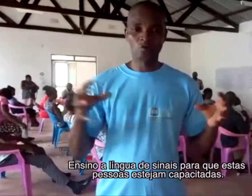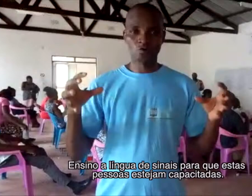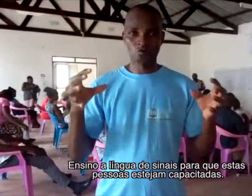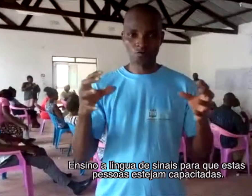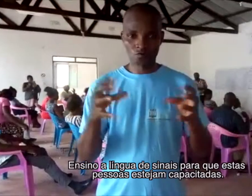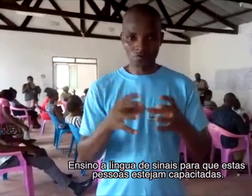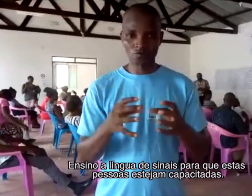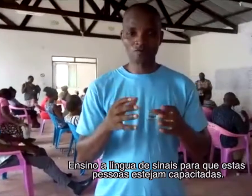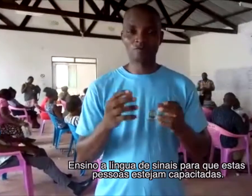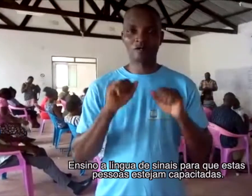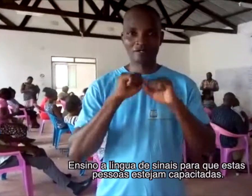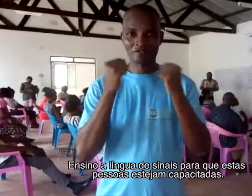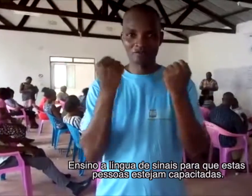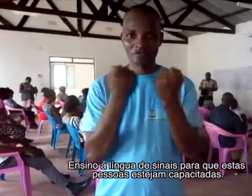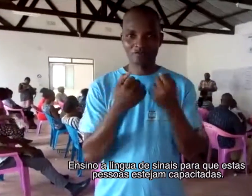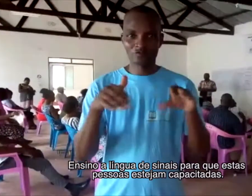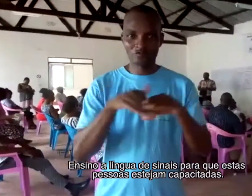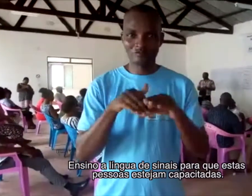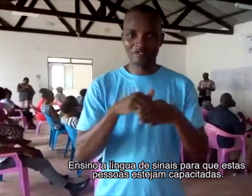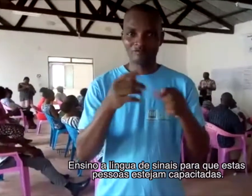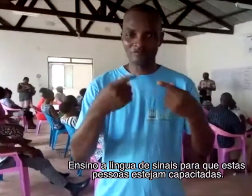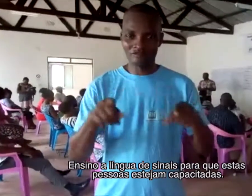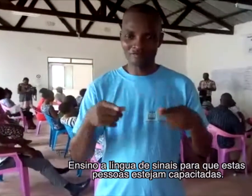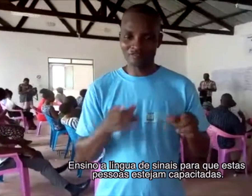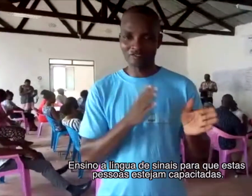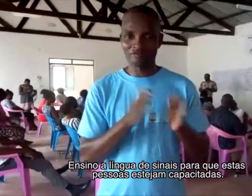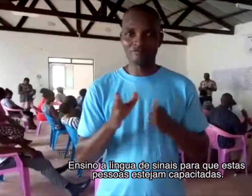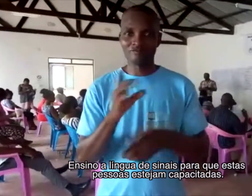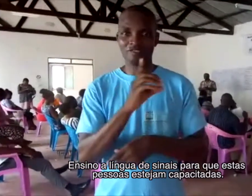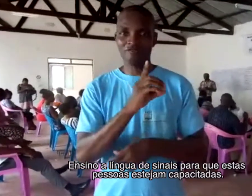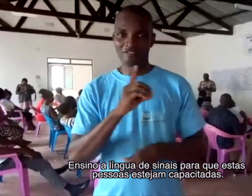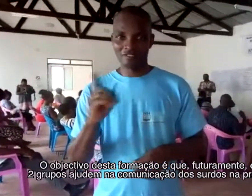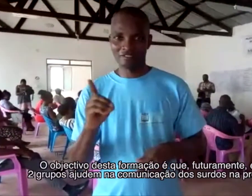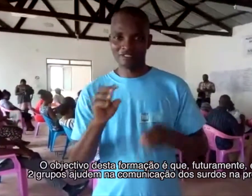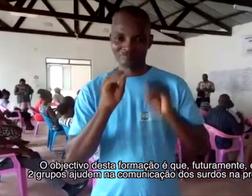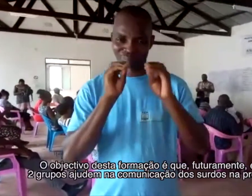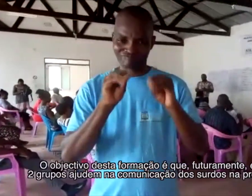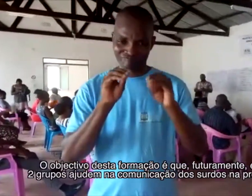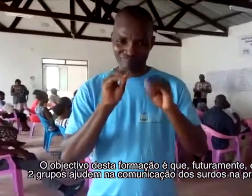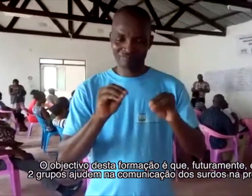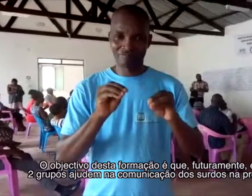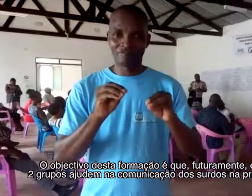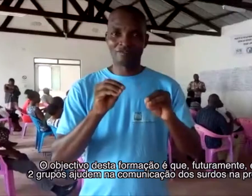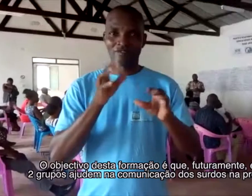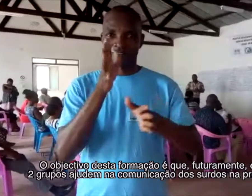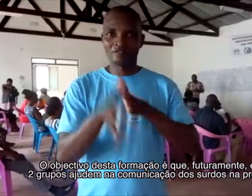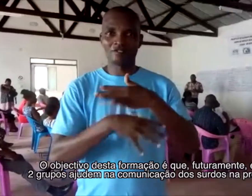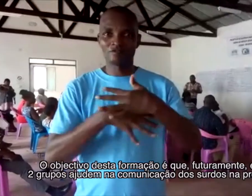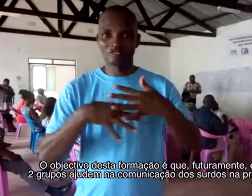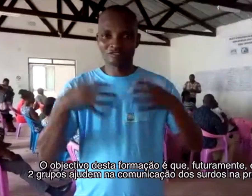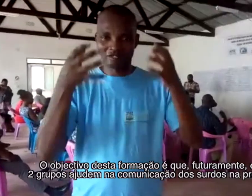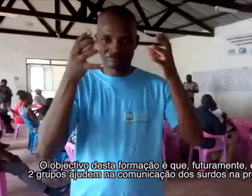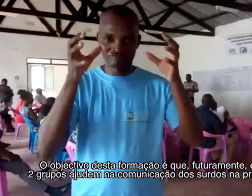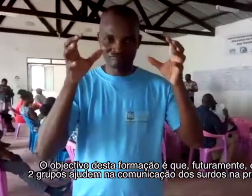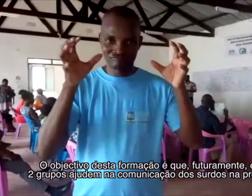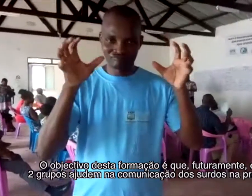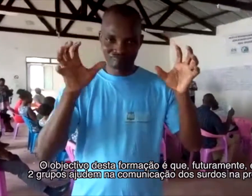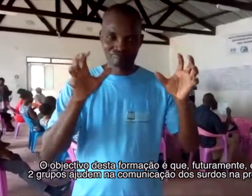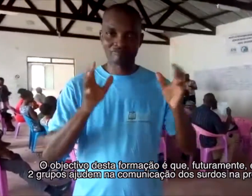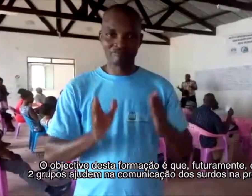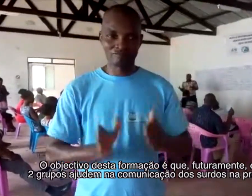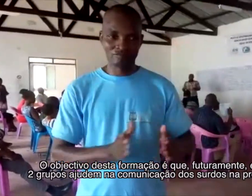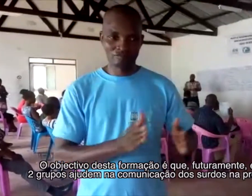Ensino língua de sinais para que estas pessoas estejam capacitadas. E o objetivo desta formação é que futuramente estes